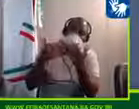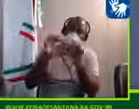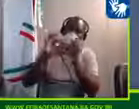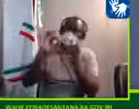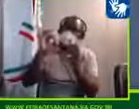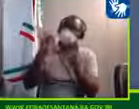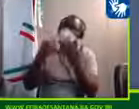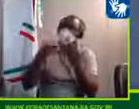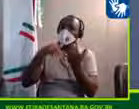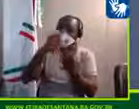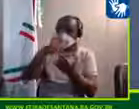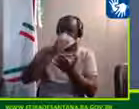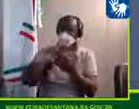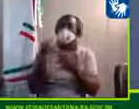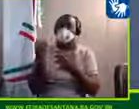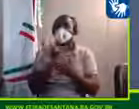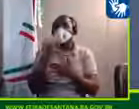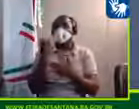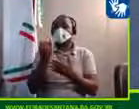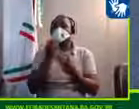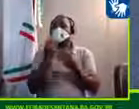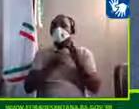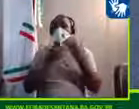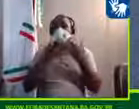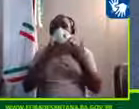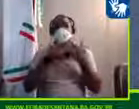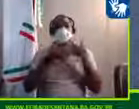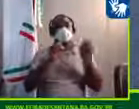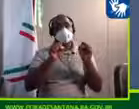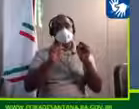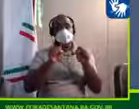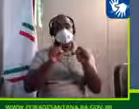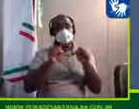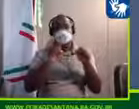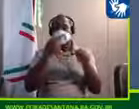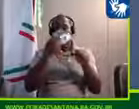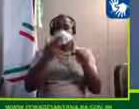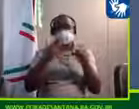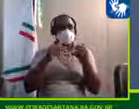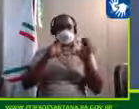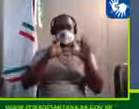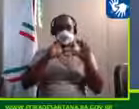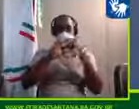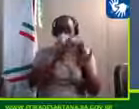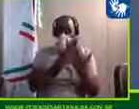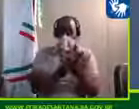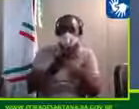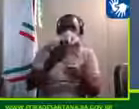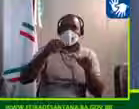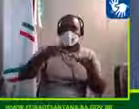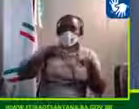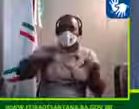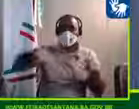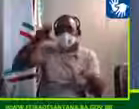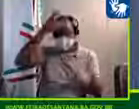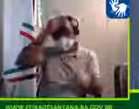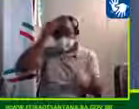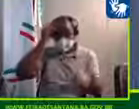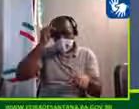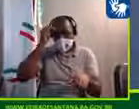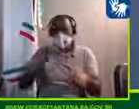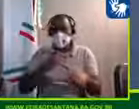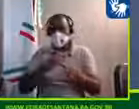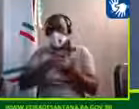meu entendimento, a melhor alternativa para evitar um apagão da educação das pessoas que, este ano, as crianças das primeiras letras